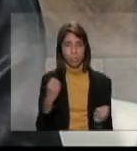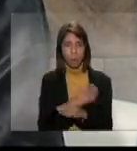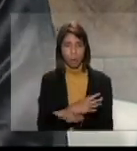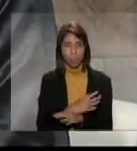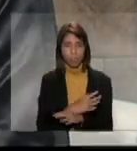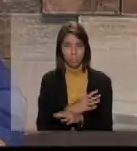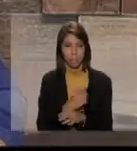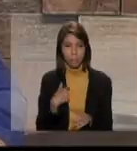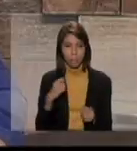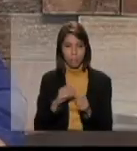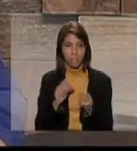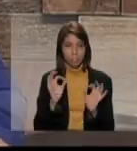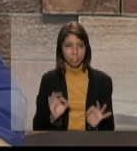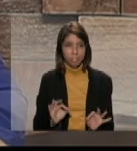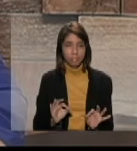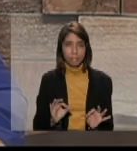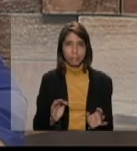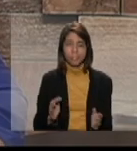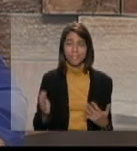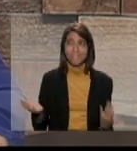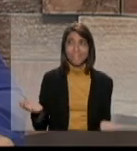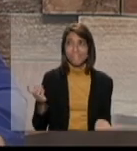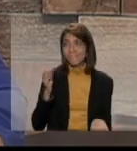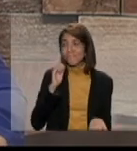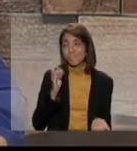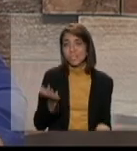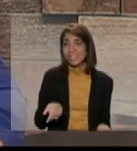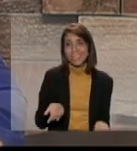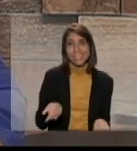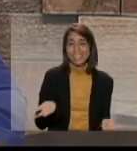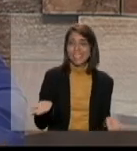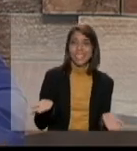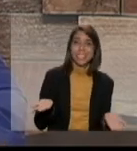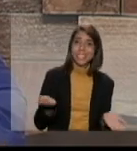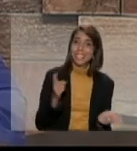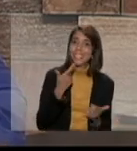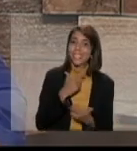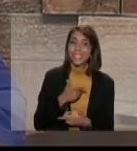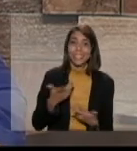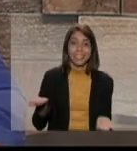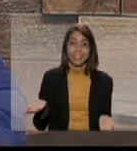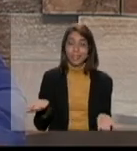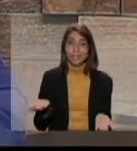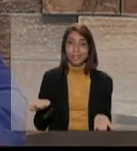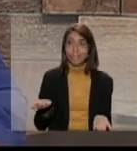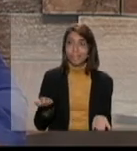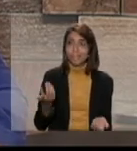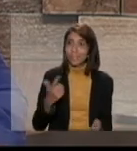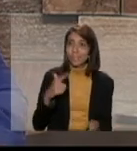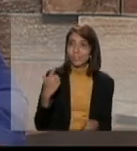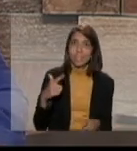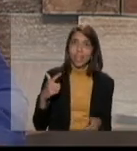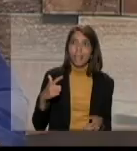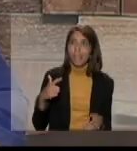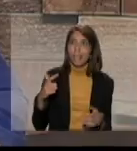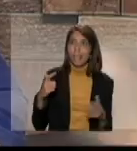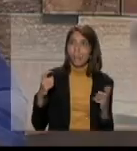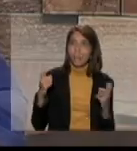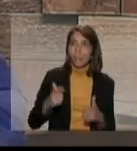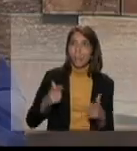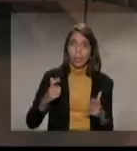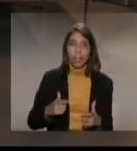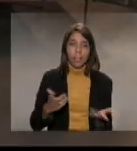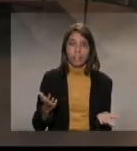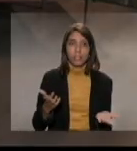você gostaria de ser eu não sei se tem muito isso também sabia não